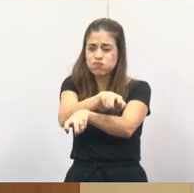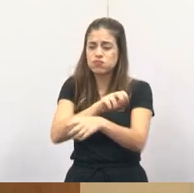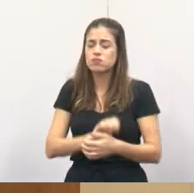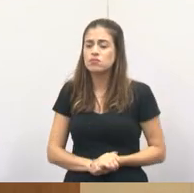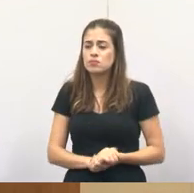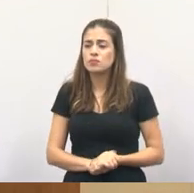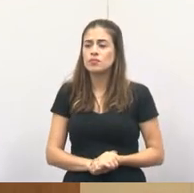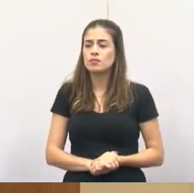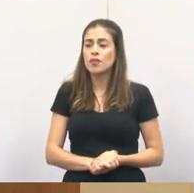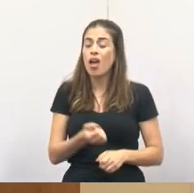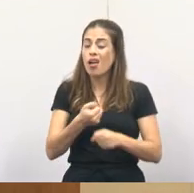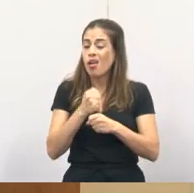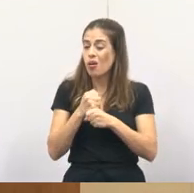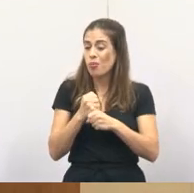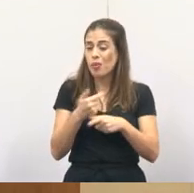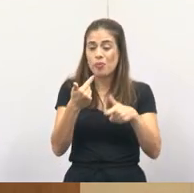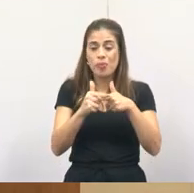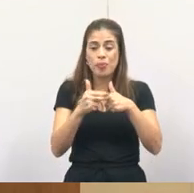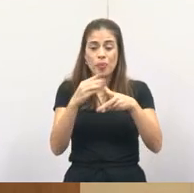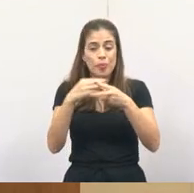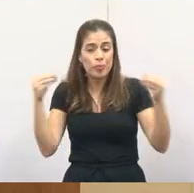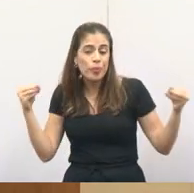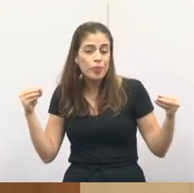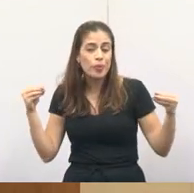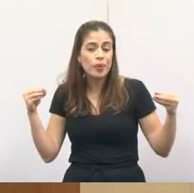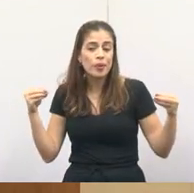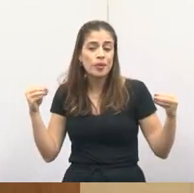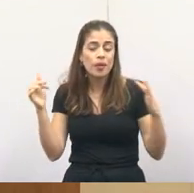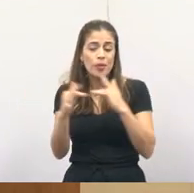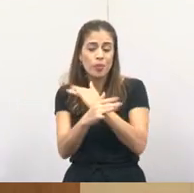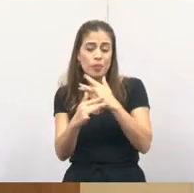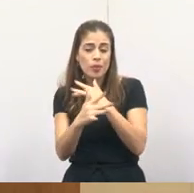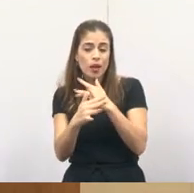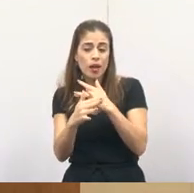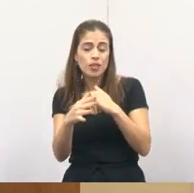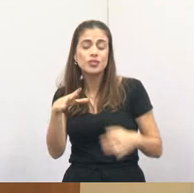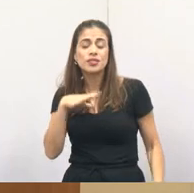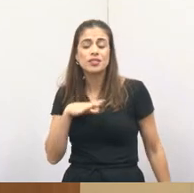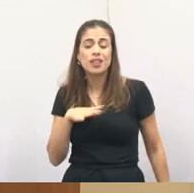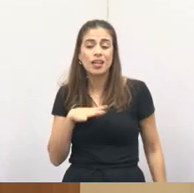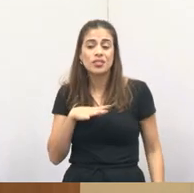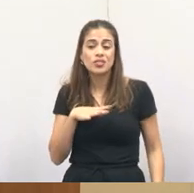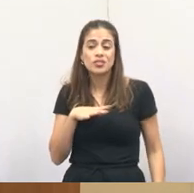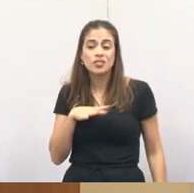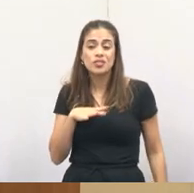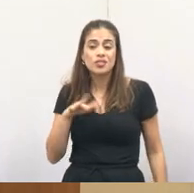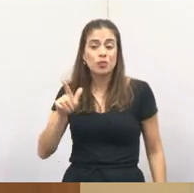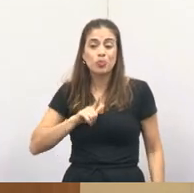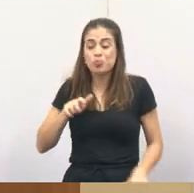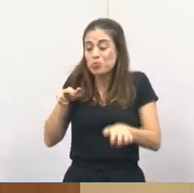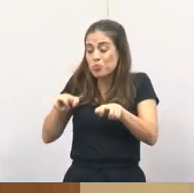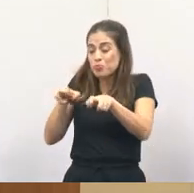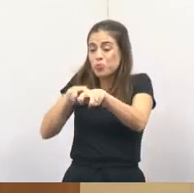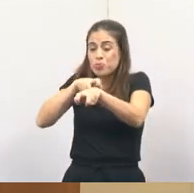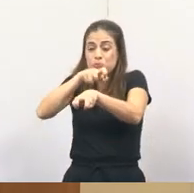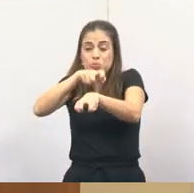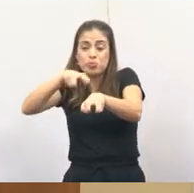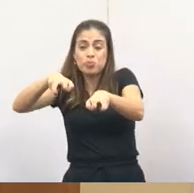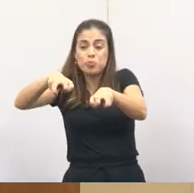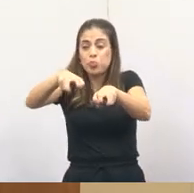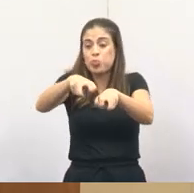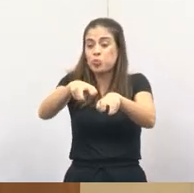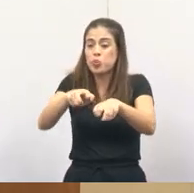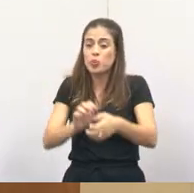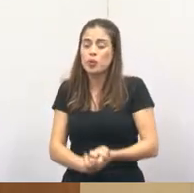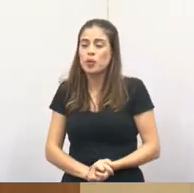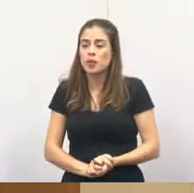feita para sanar os problemas de mobilidade do município está causando congestionamento tanto na mala que haste quanto na